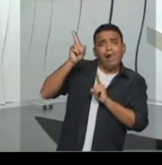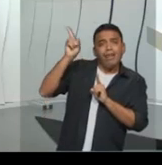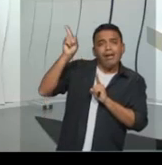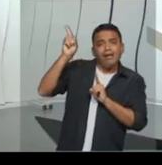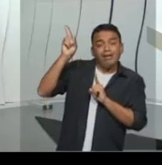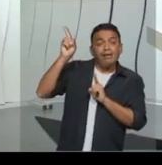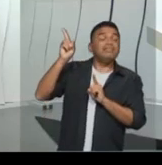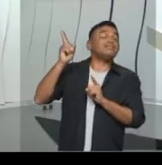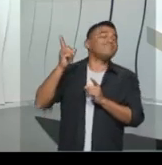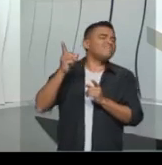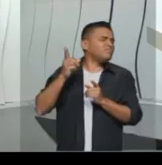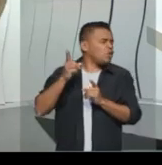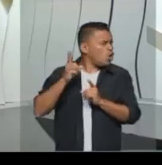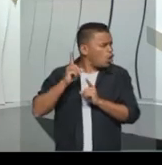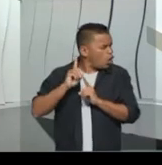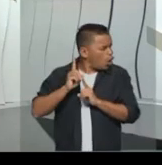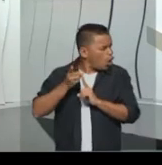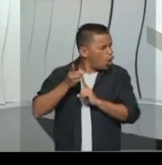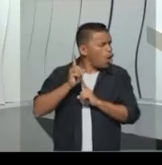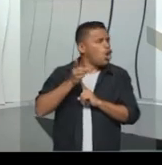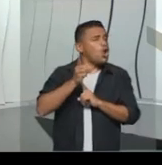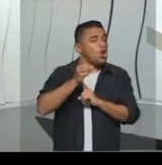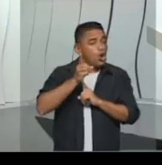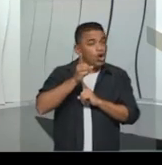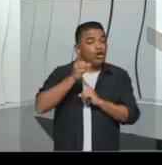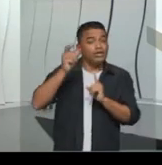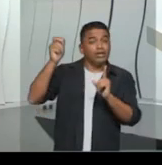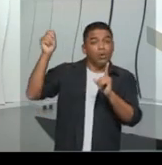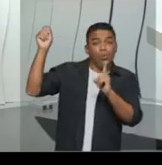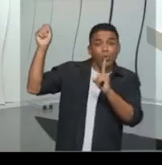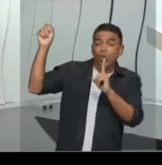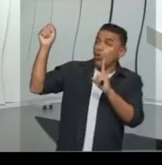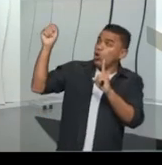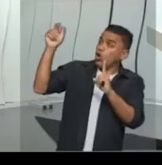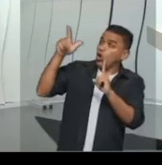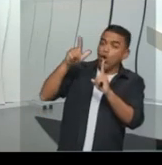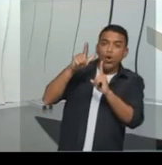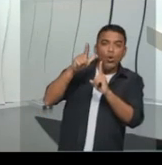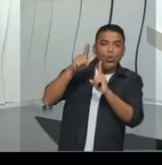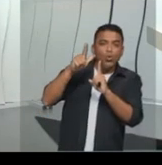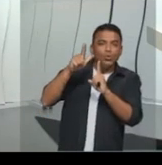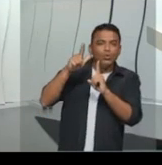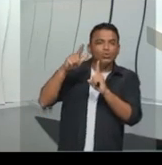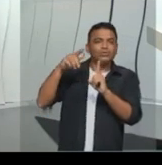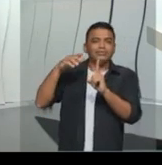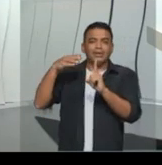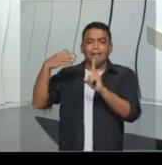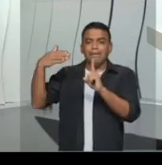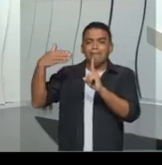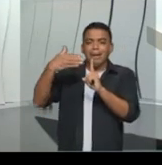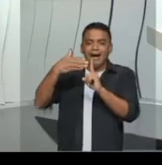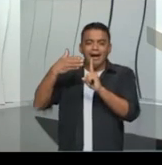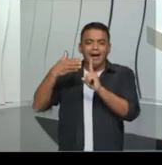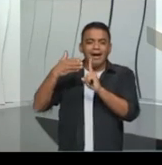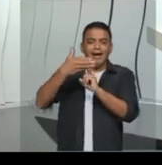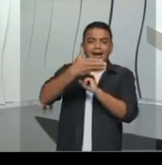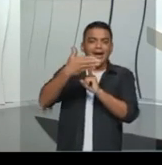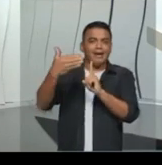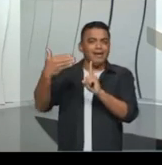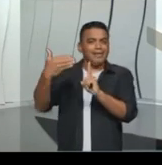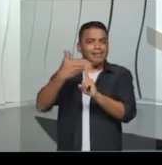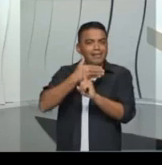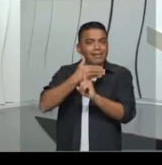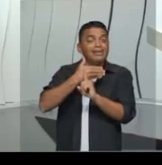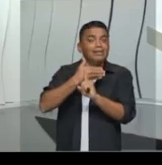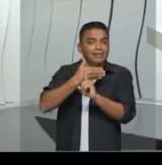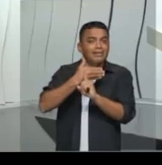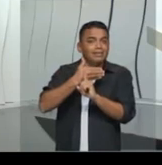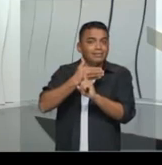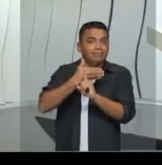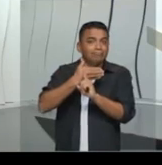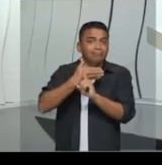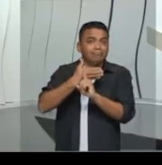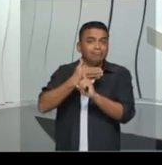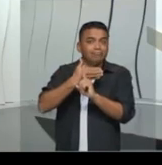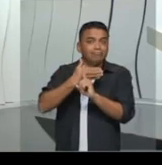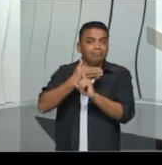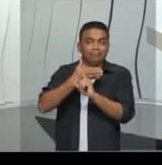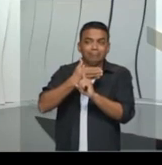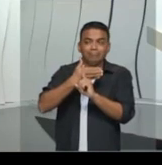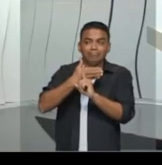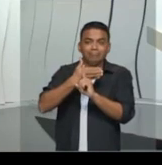é tão longe que a luz chega até a gente com raios paralelos. Isso faz com